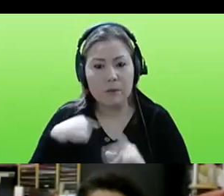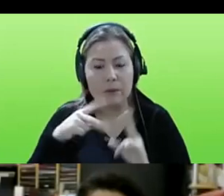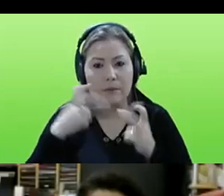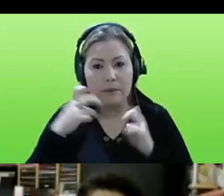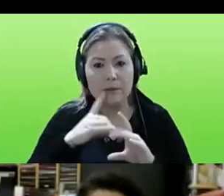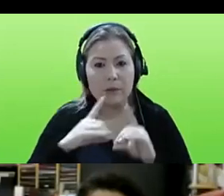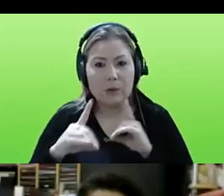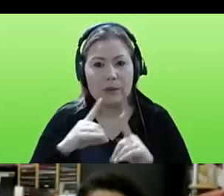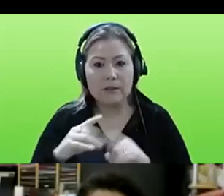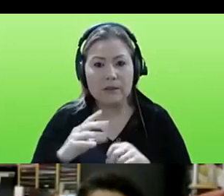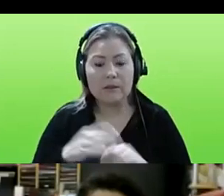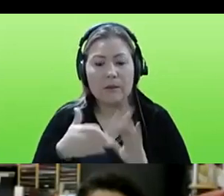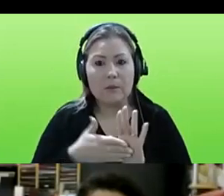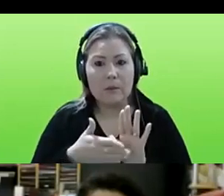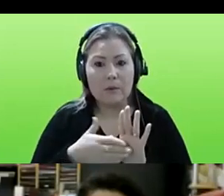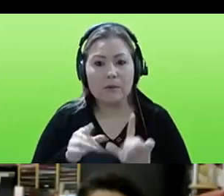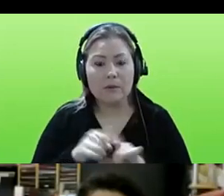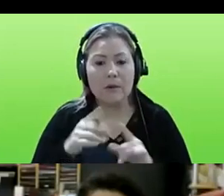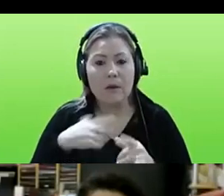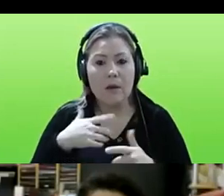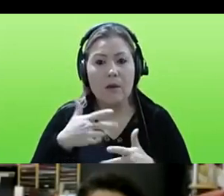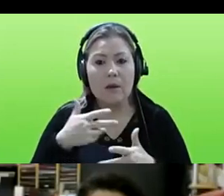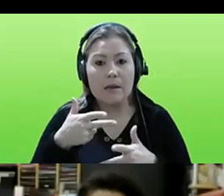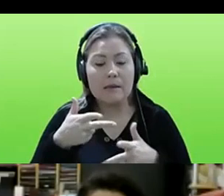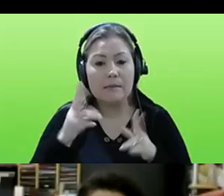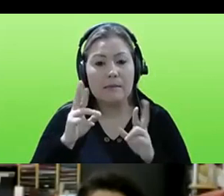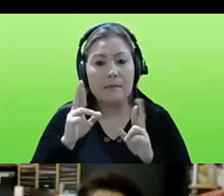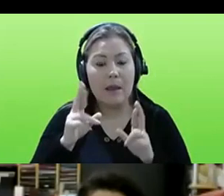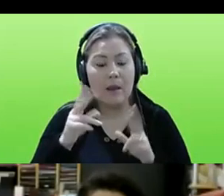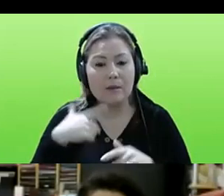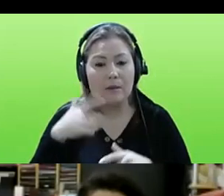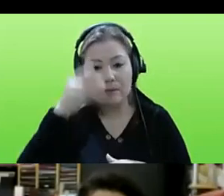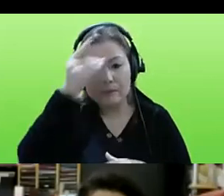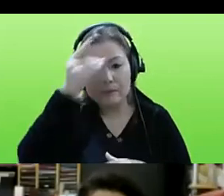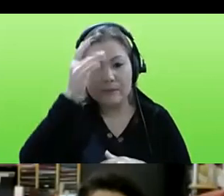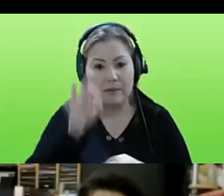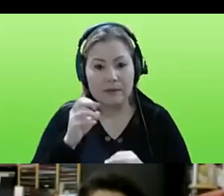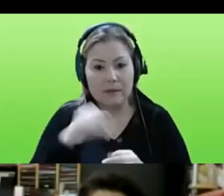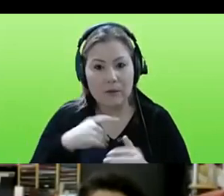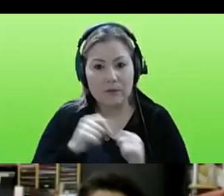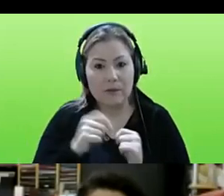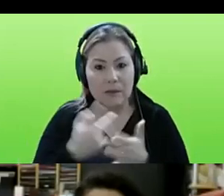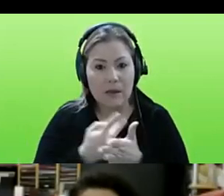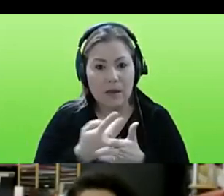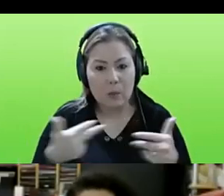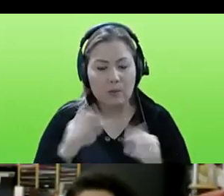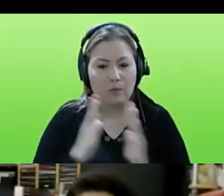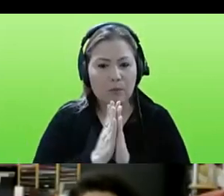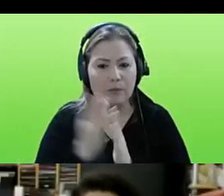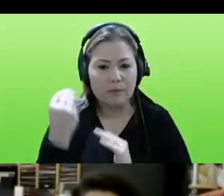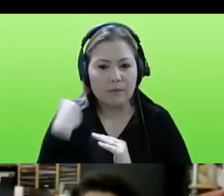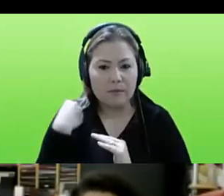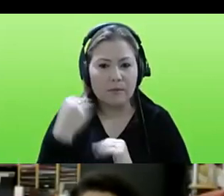no que eu já anotei de coordenações propostas. Eu espero que eu tenha captado adequadamente. Se eu me equivoquei, por